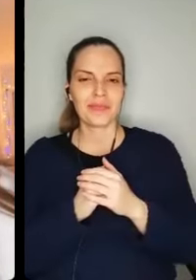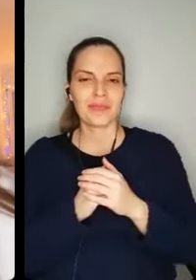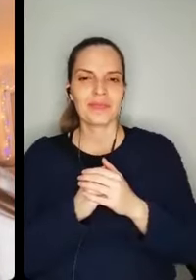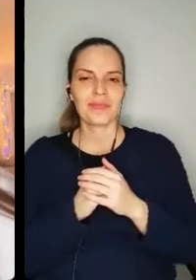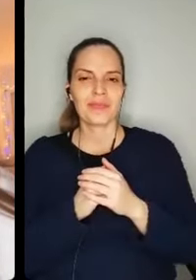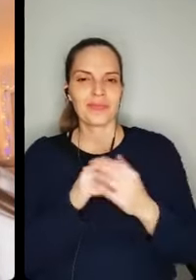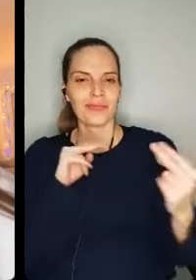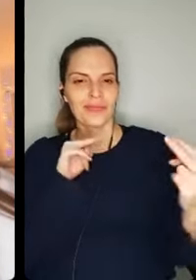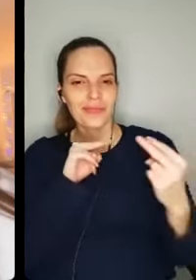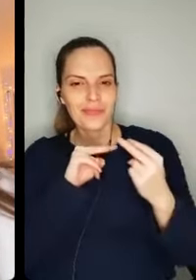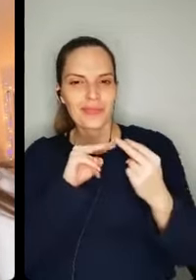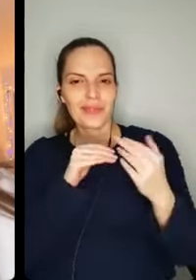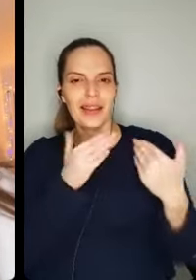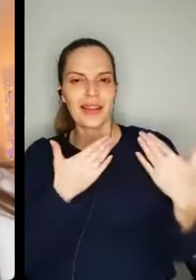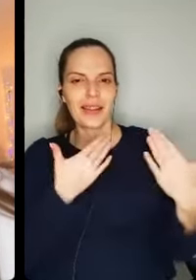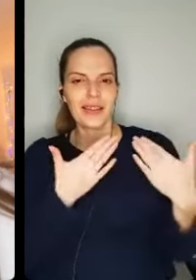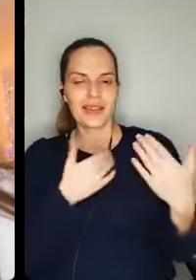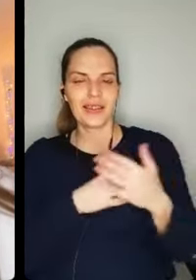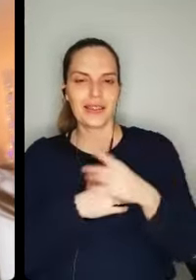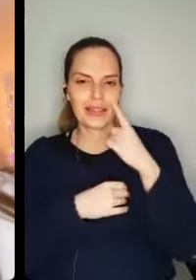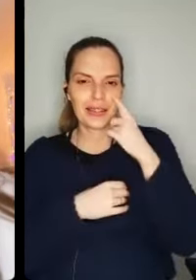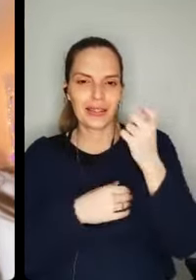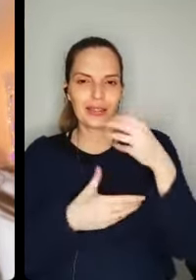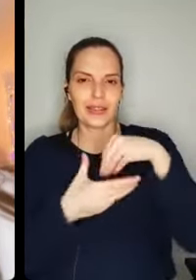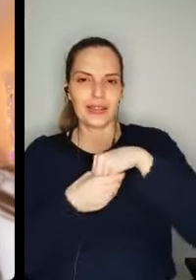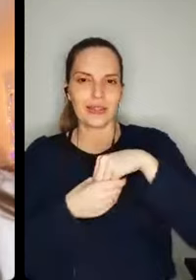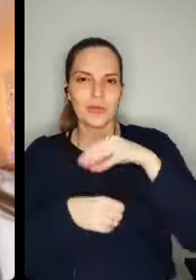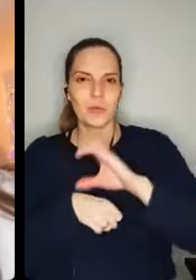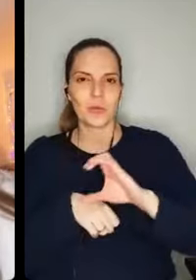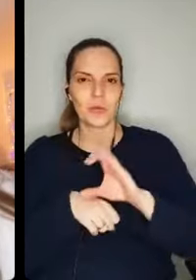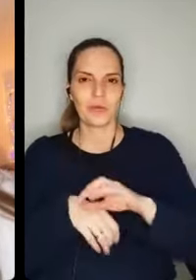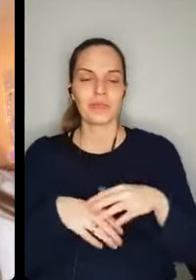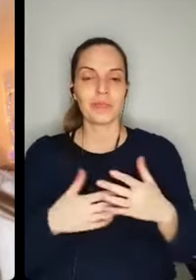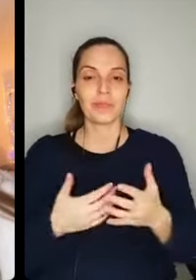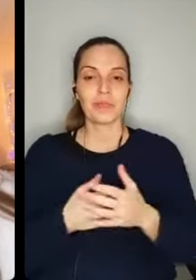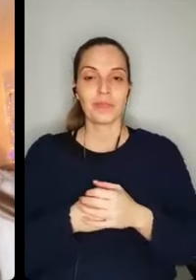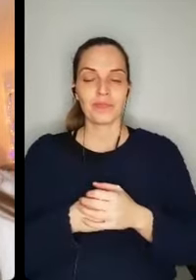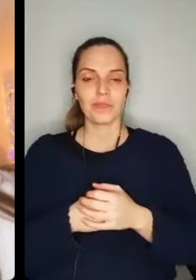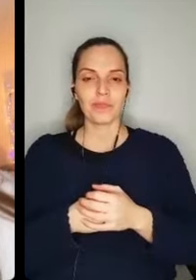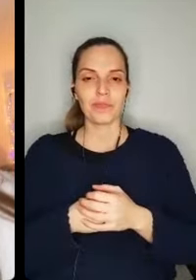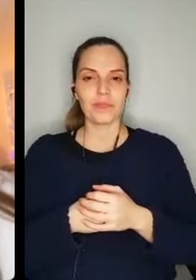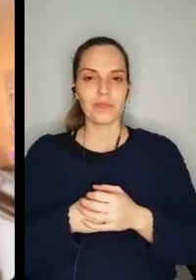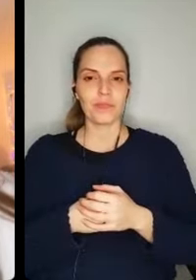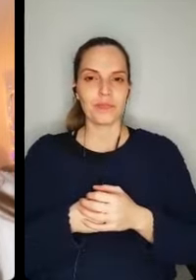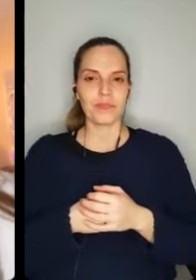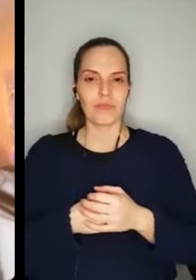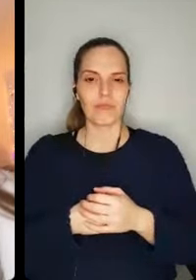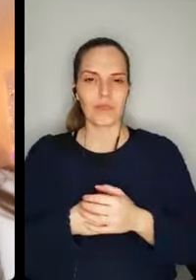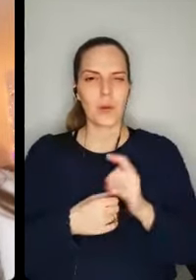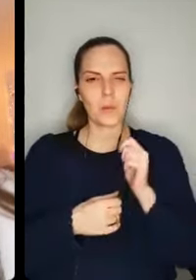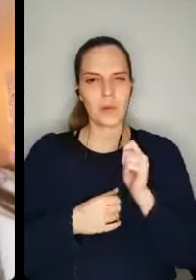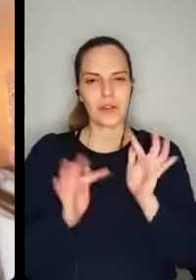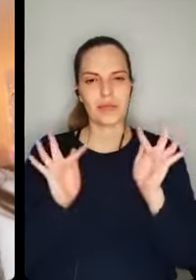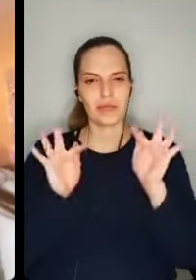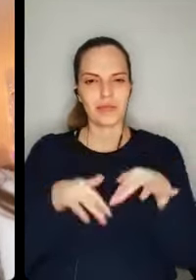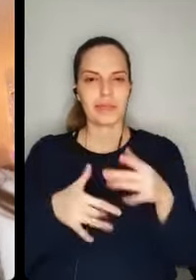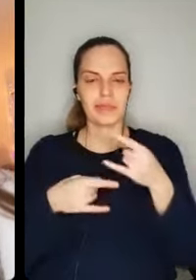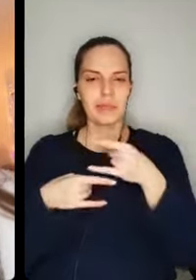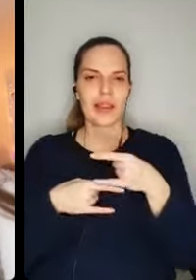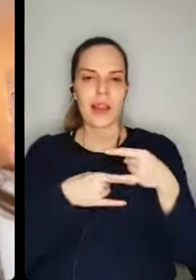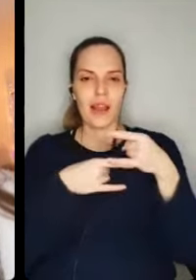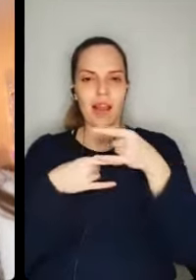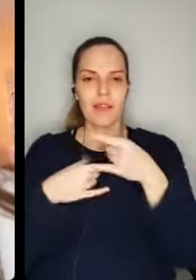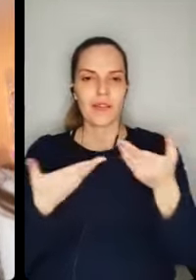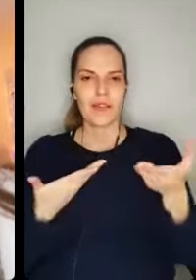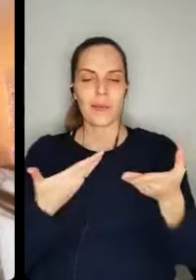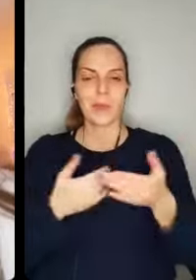no nosso curso. E, bom, gente, eu acho que se encaminhando um pouco mais, assim, já para o final da nossa live, eu queria perguntar